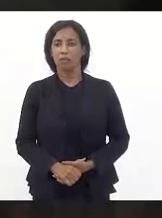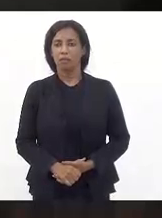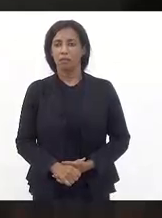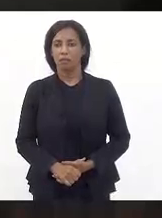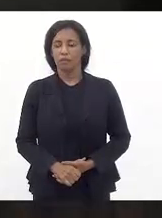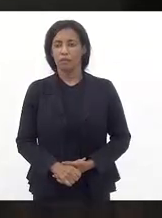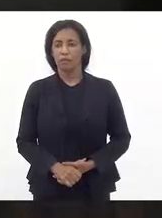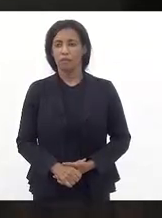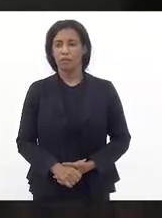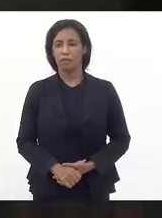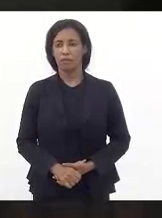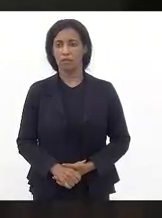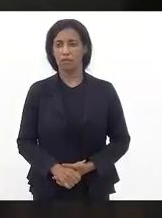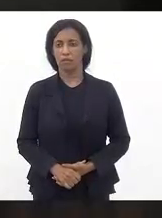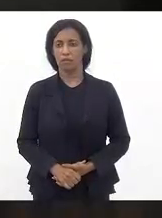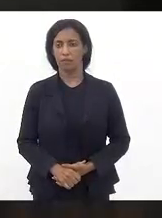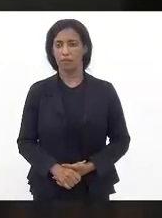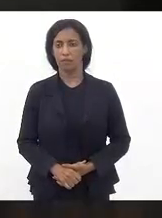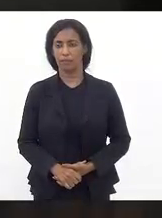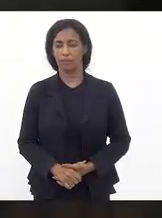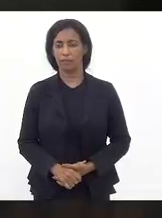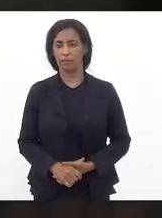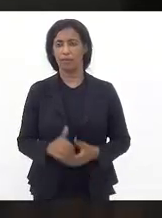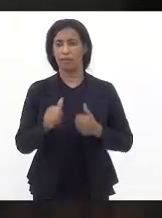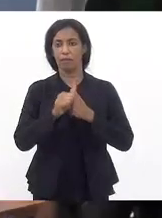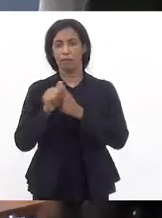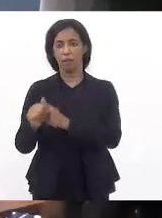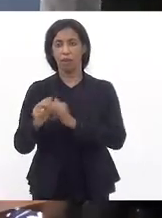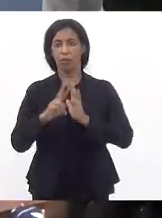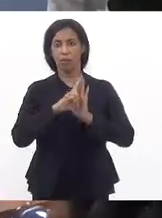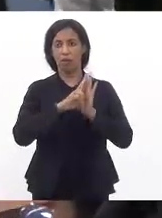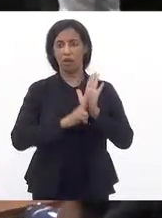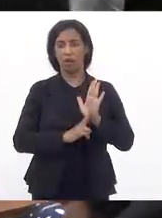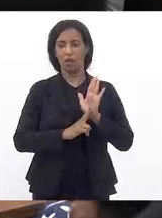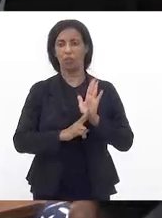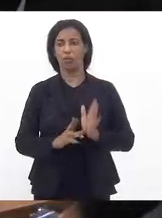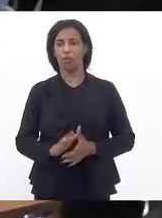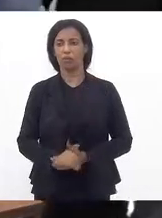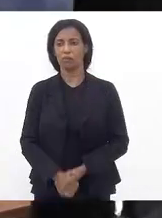a companhia relatora